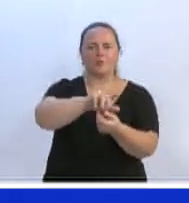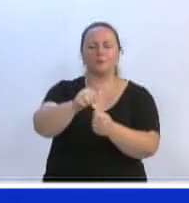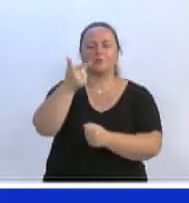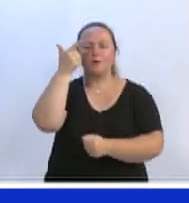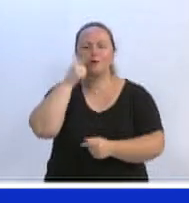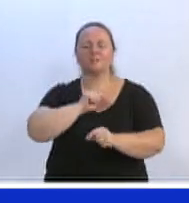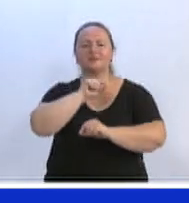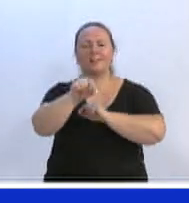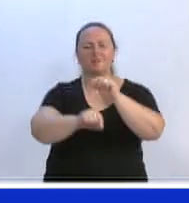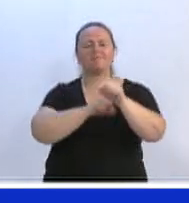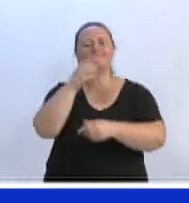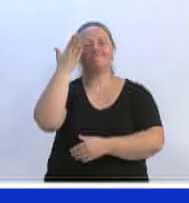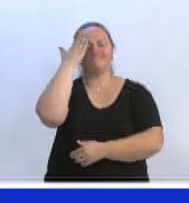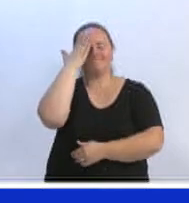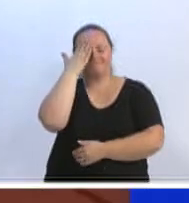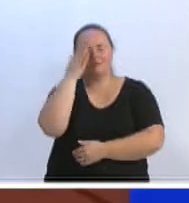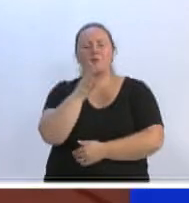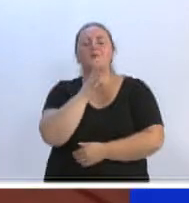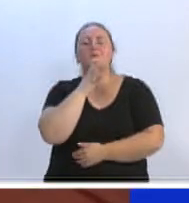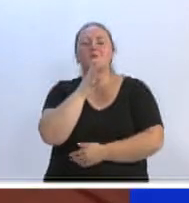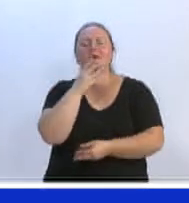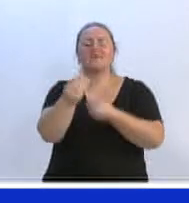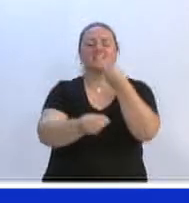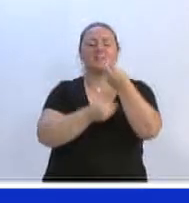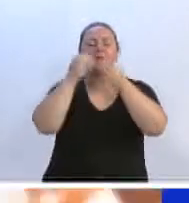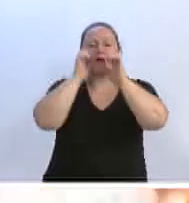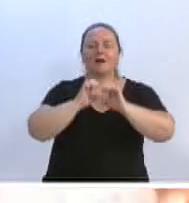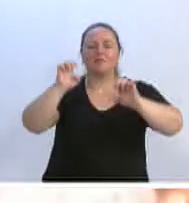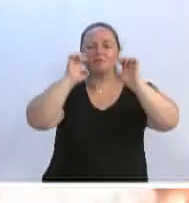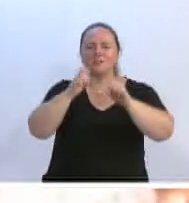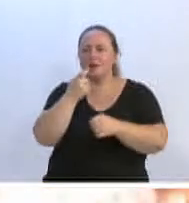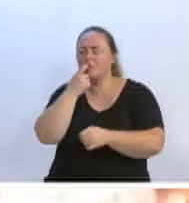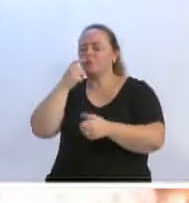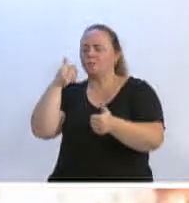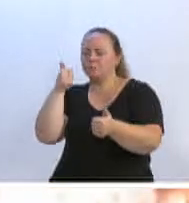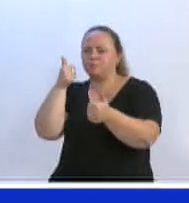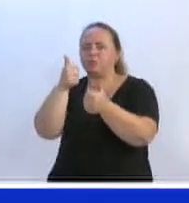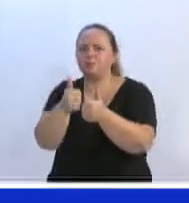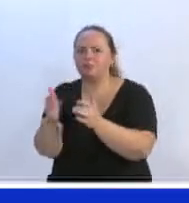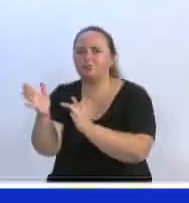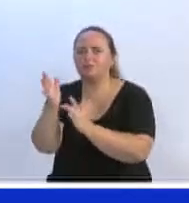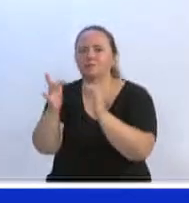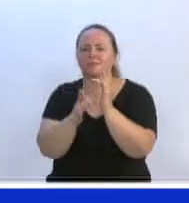pelo Evangelho Eterno e a mensagem da breve volta do Senhor Jesus.